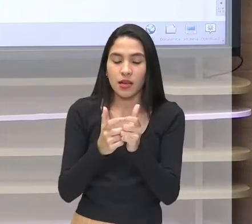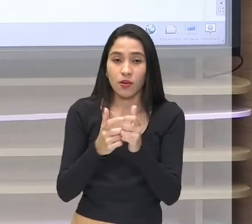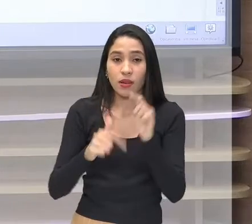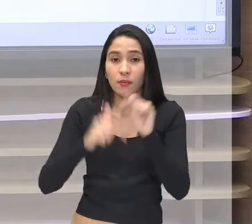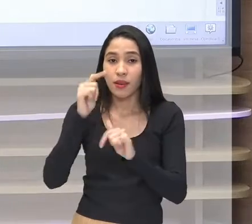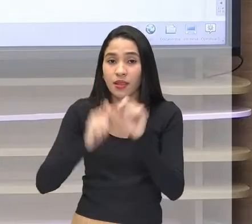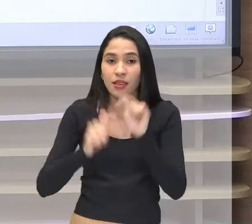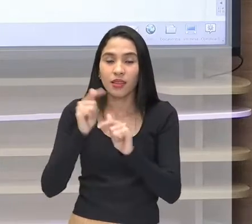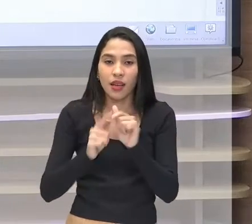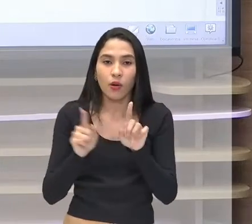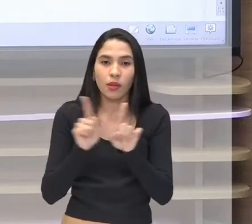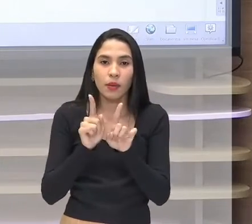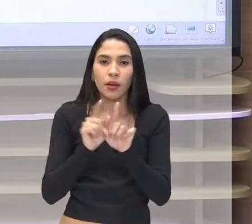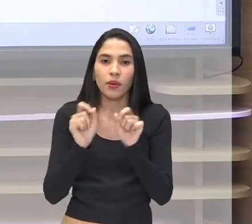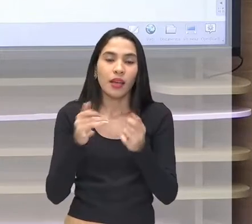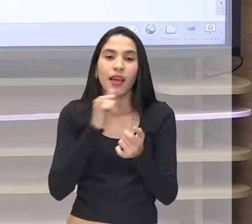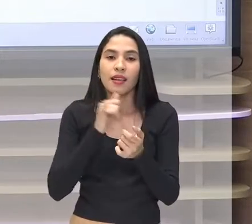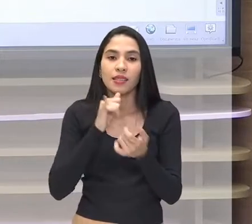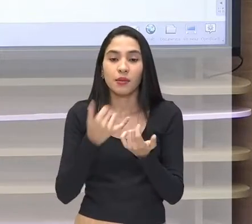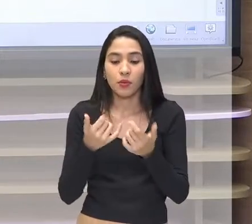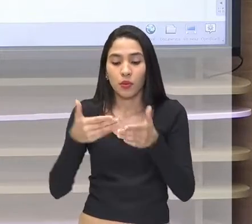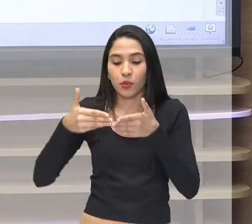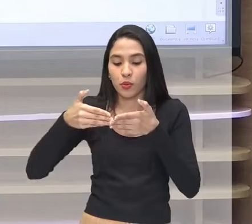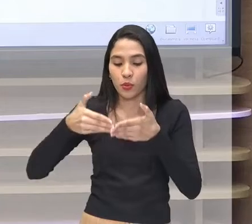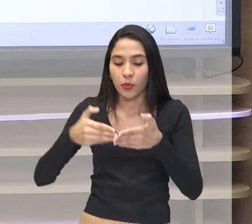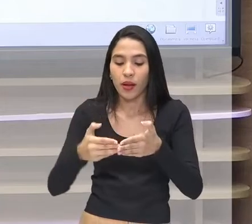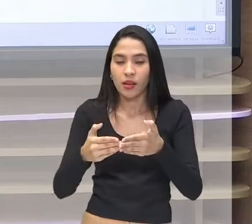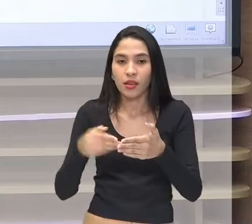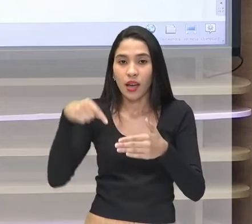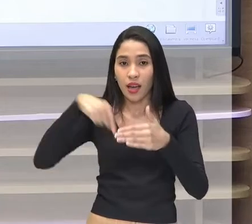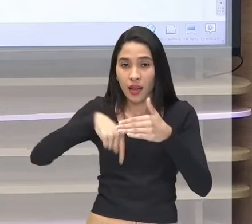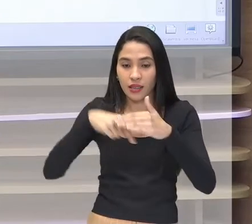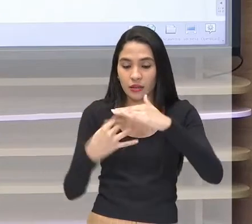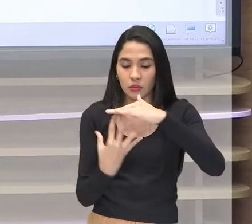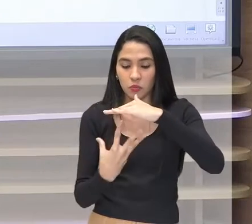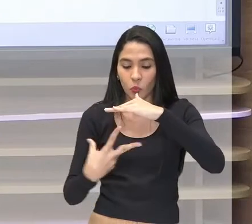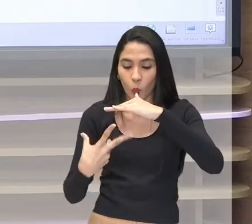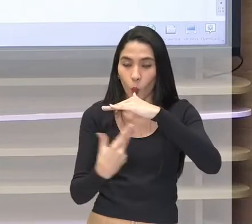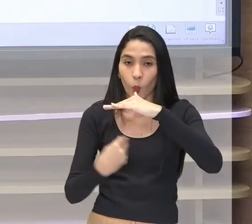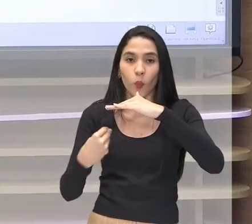objeto foi, no caso desses submarinos, eles ficam completamente